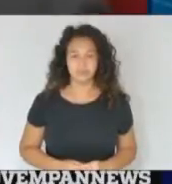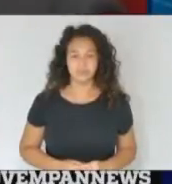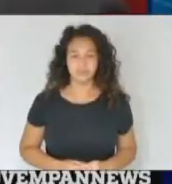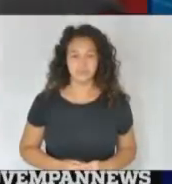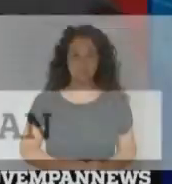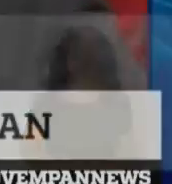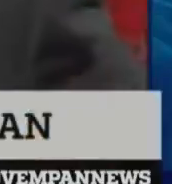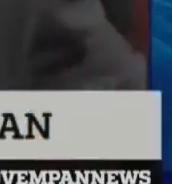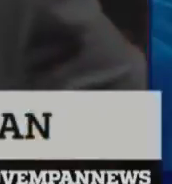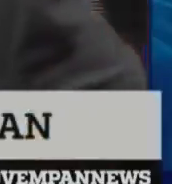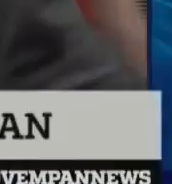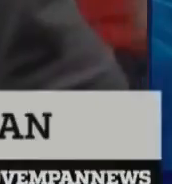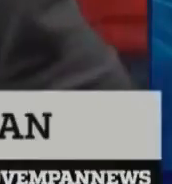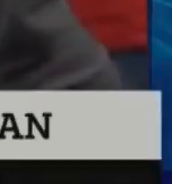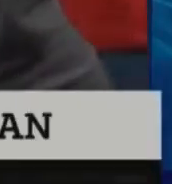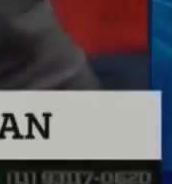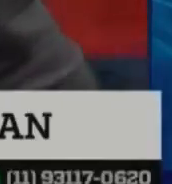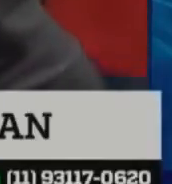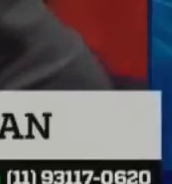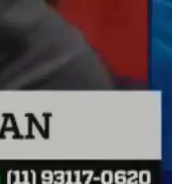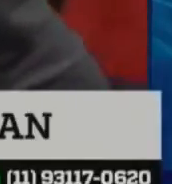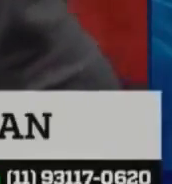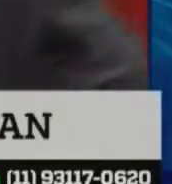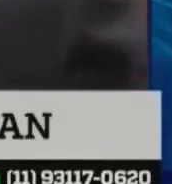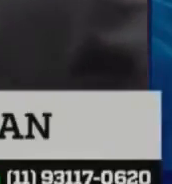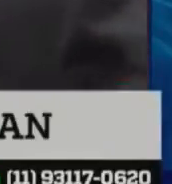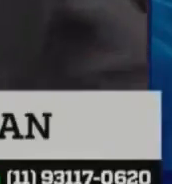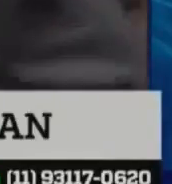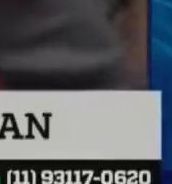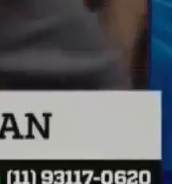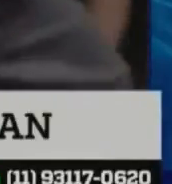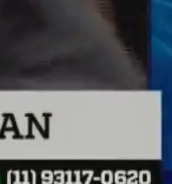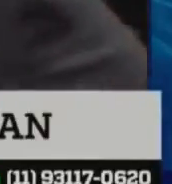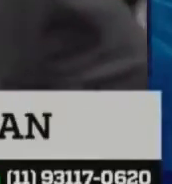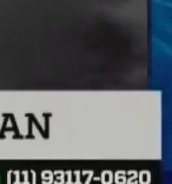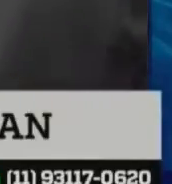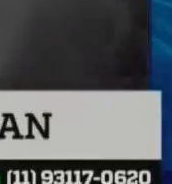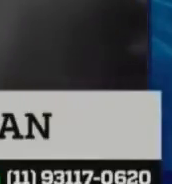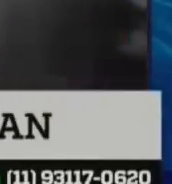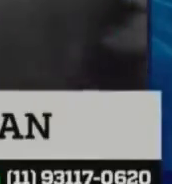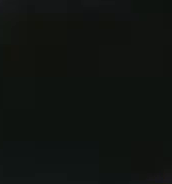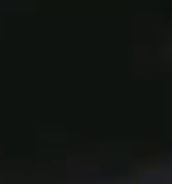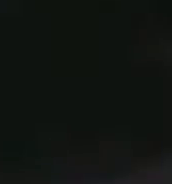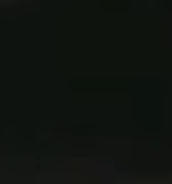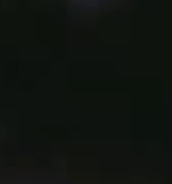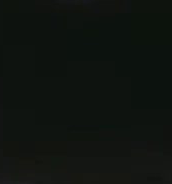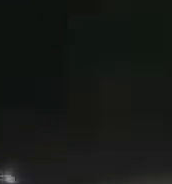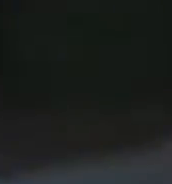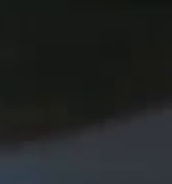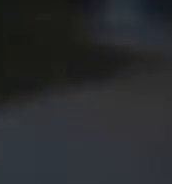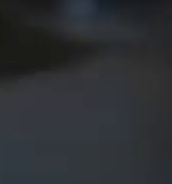porque não tem um comportamento democrático, não sabem respeitar o diálogo e as ideias diferentes.